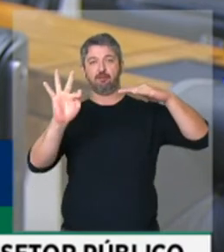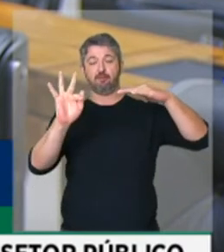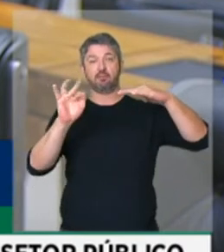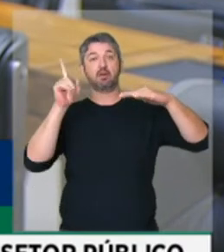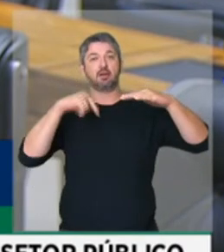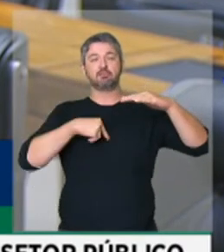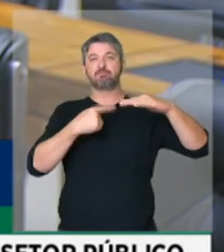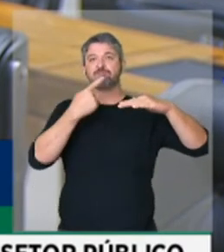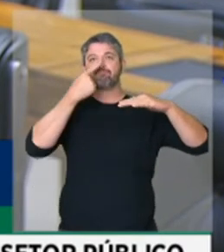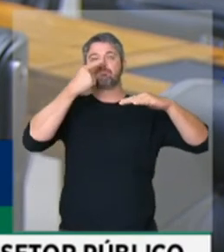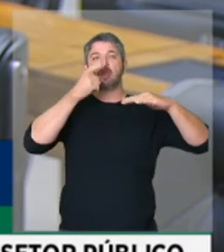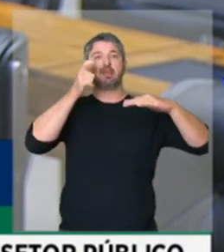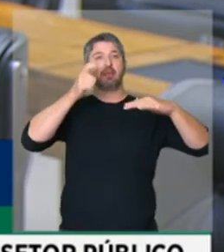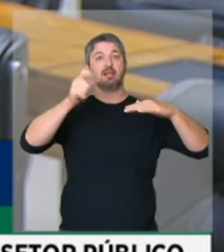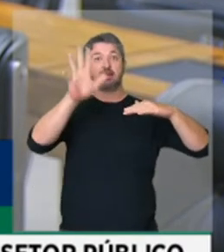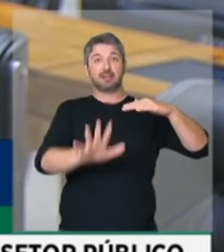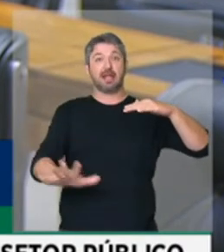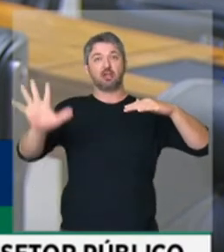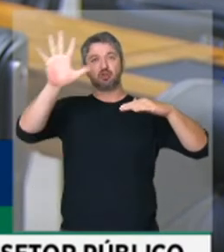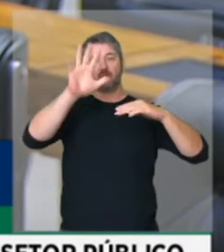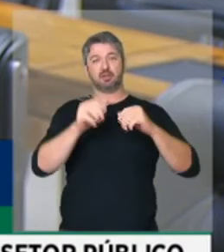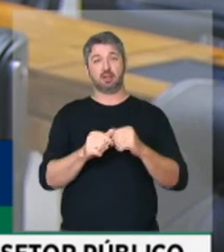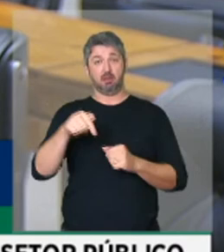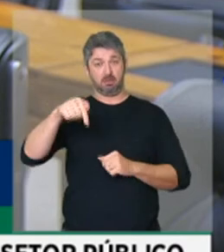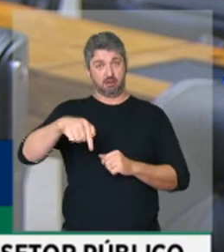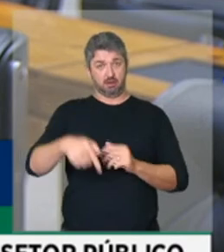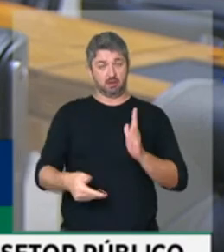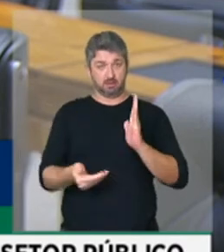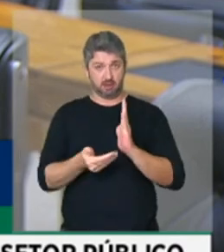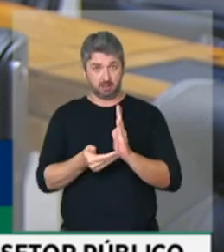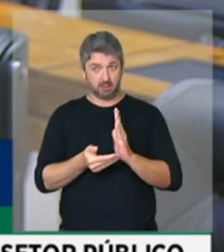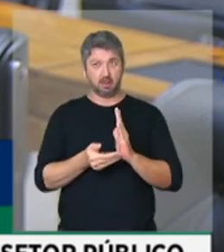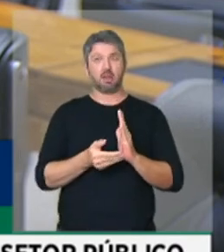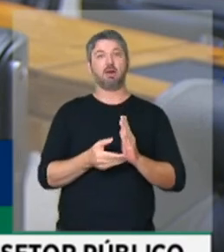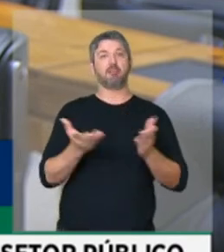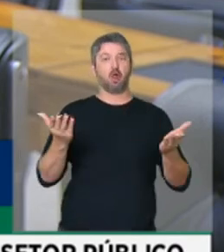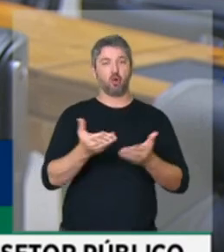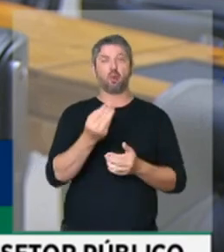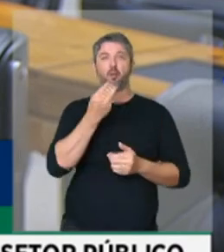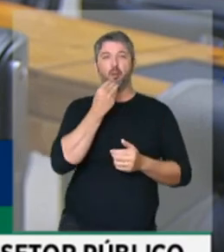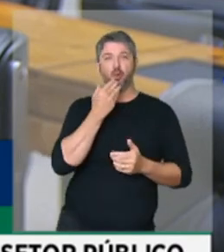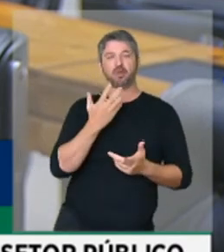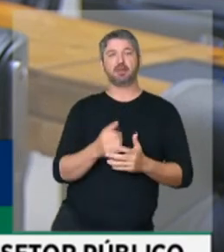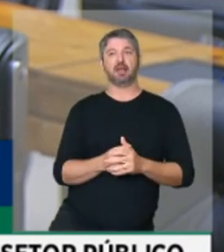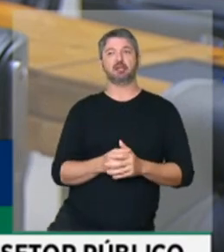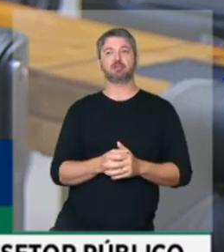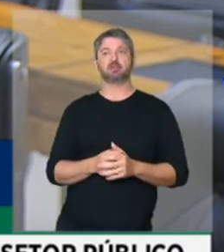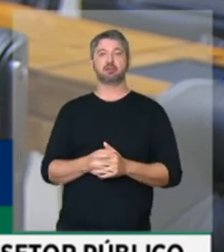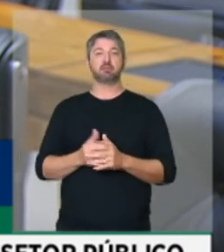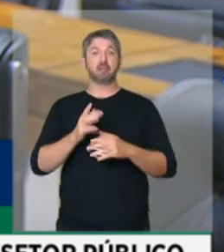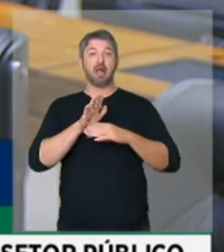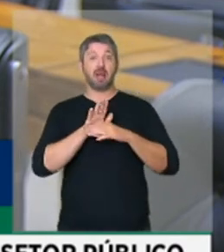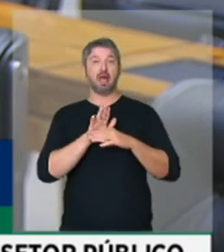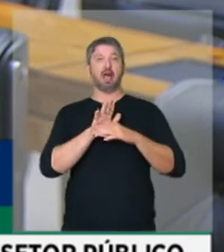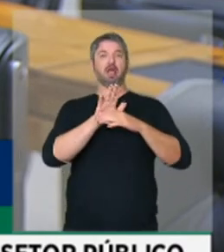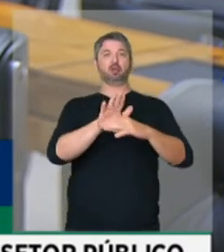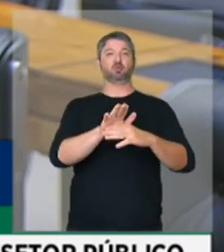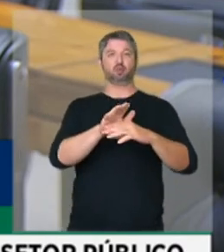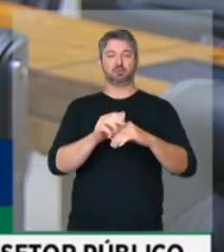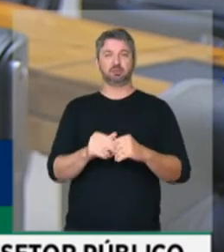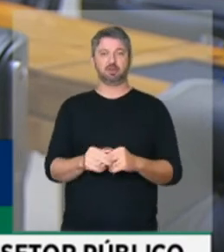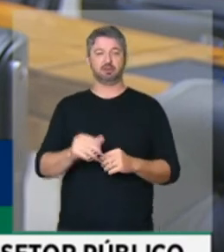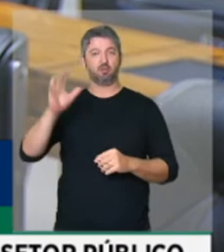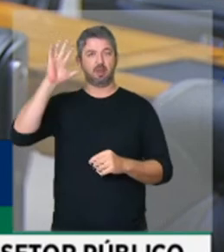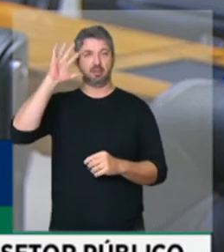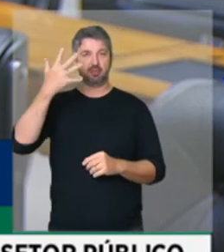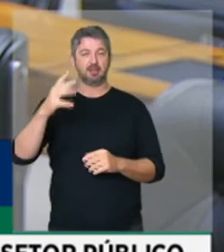aspiração nacional. A Câmara dos Deputados, nessa oportunidade, está contribuindo com uma